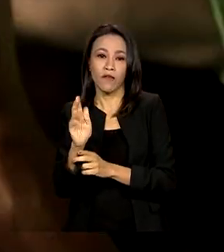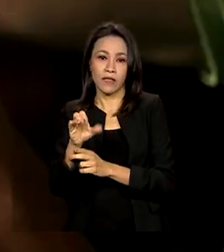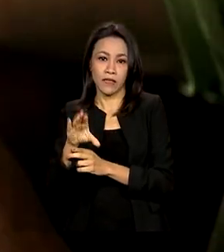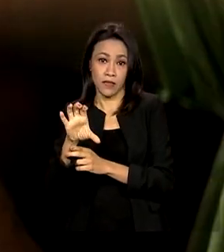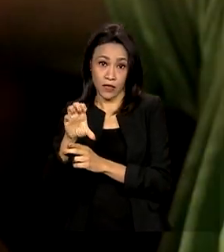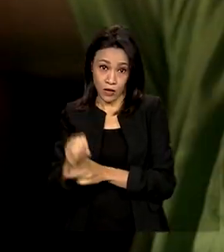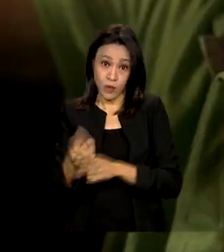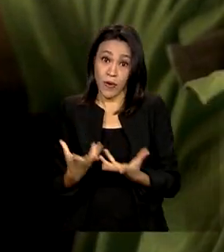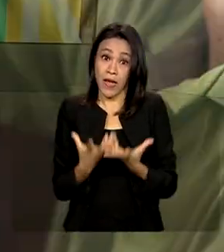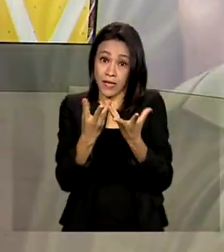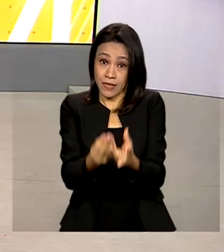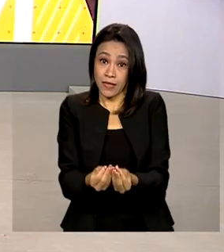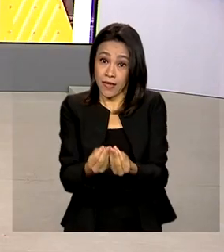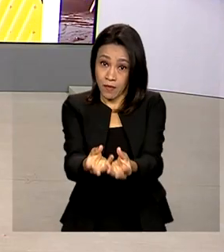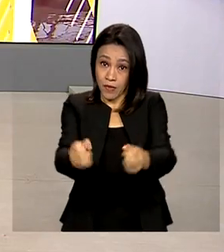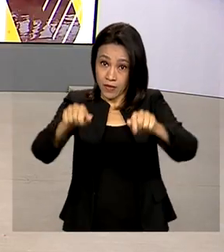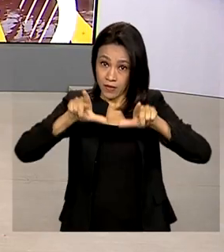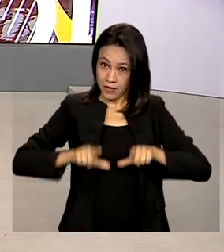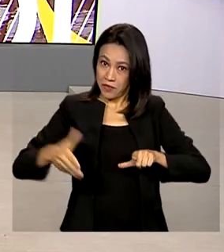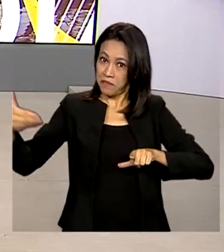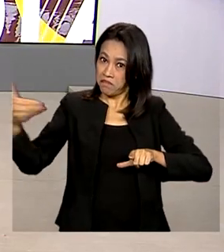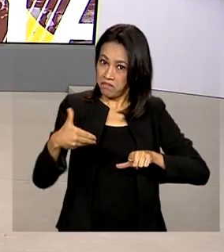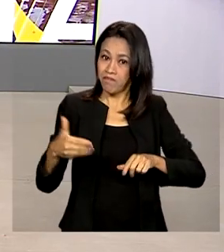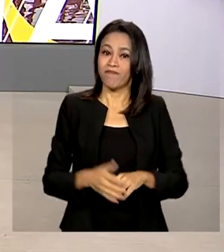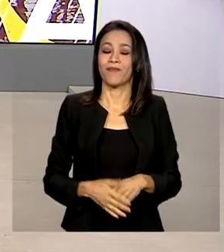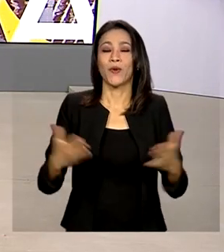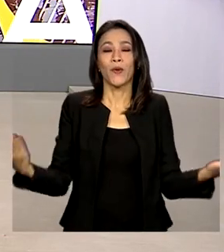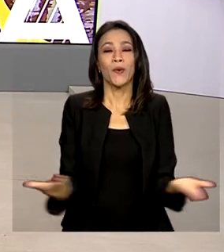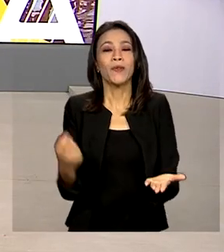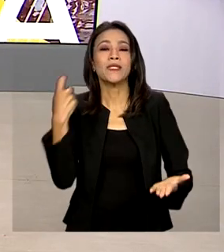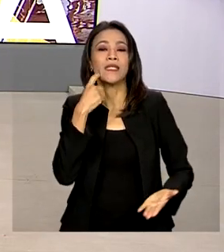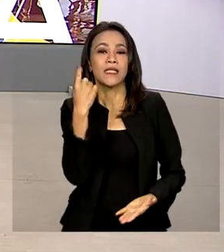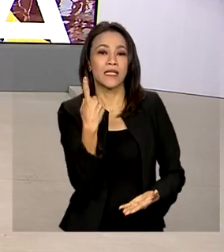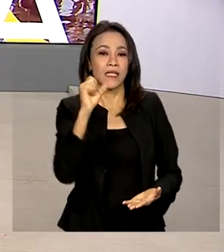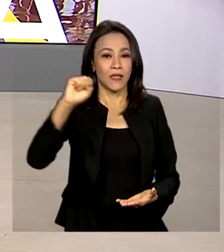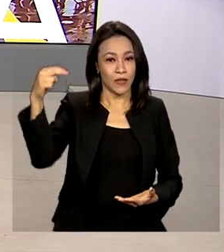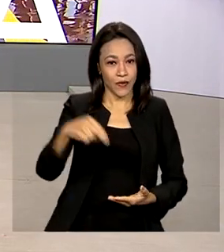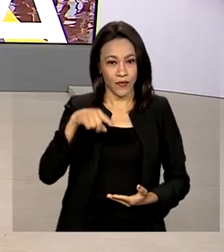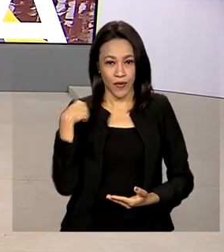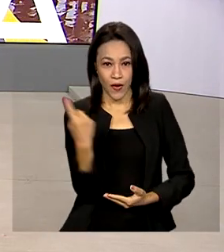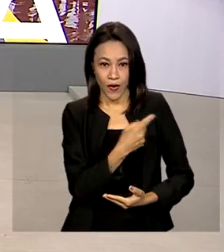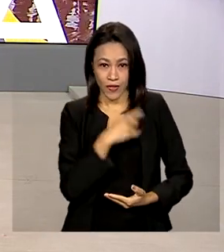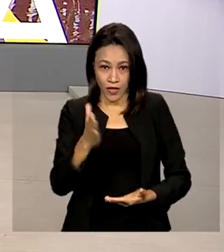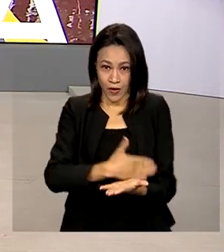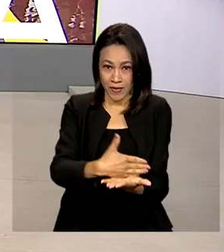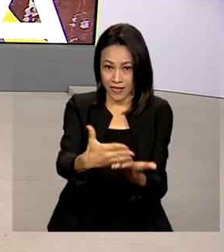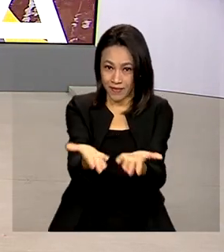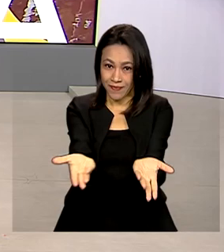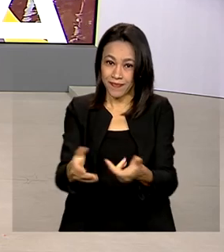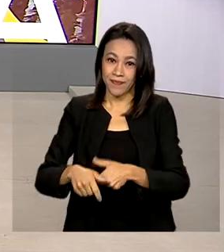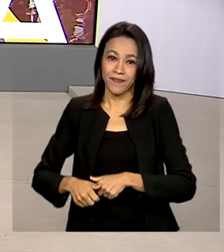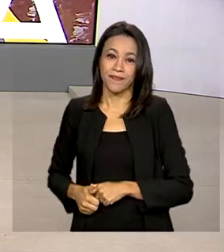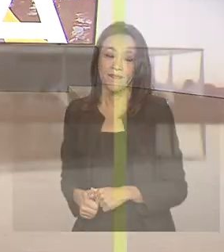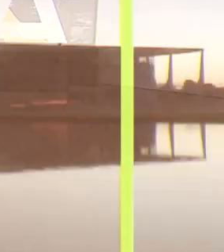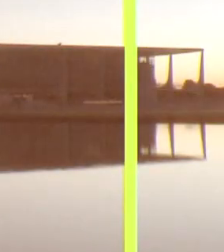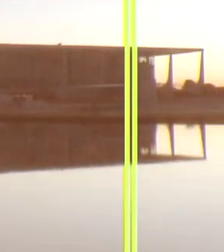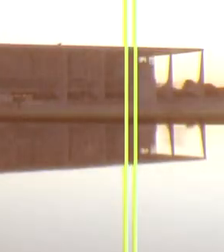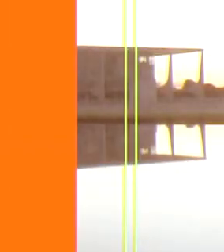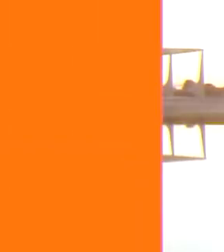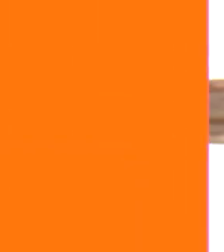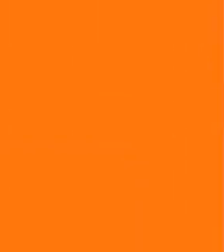indicação geográfica. Sexta-feira, 18 de novembro, o Brasil em Dia já começou.